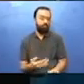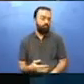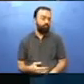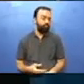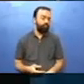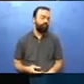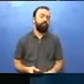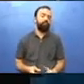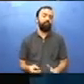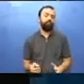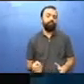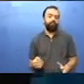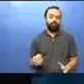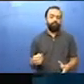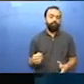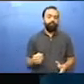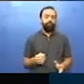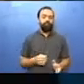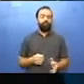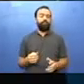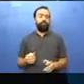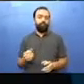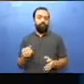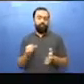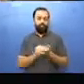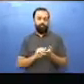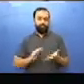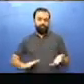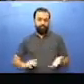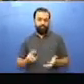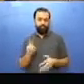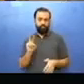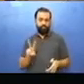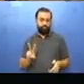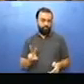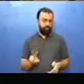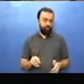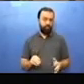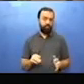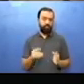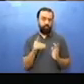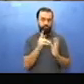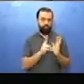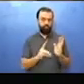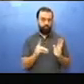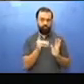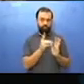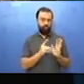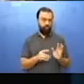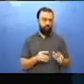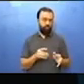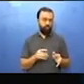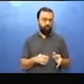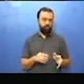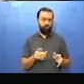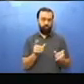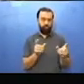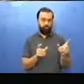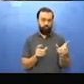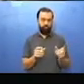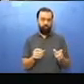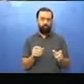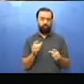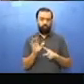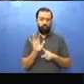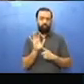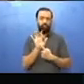falei que vocês utilizariam lápis de cor? É agora, olhem. Faça desenhos que representem as palavras que você escreveu. Muito